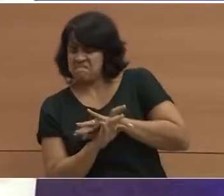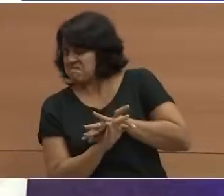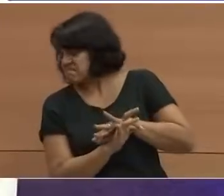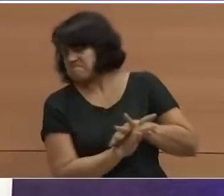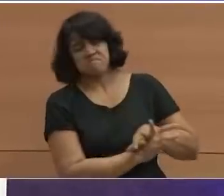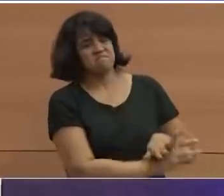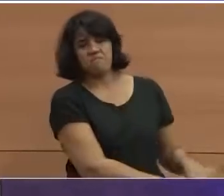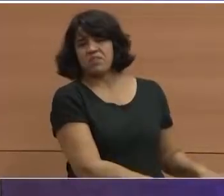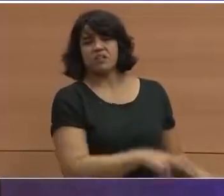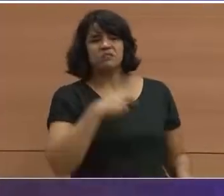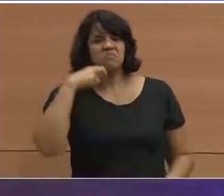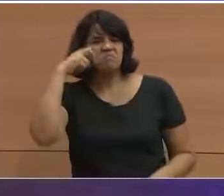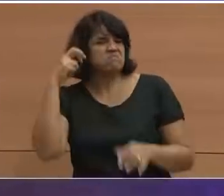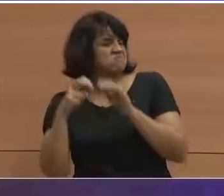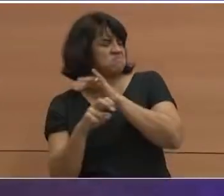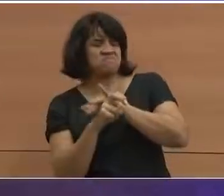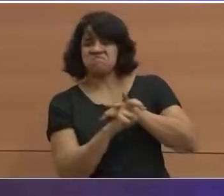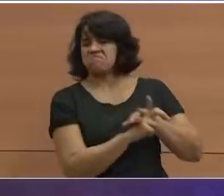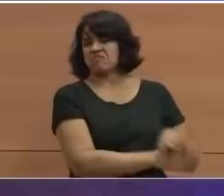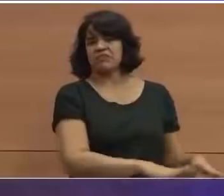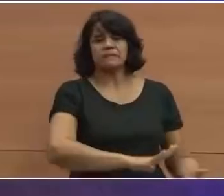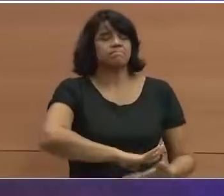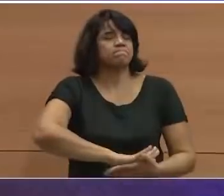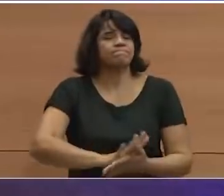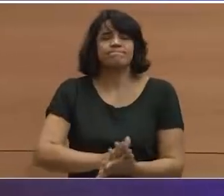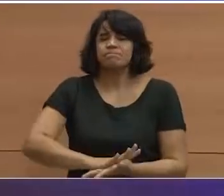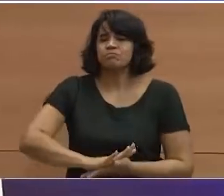Essa ousadia de Pedro,